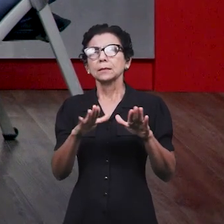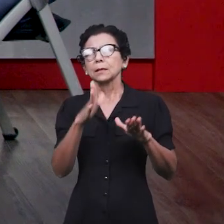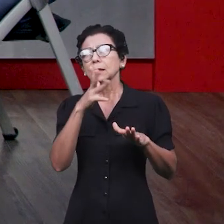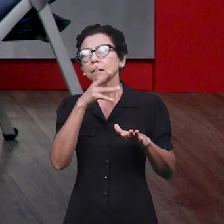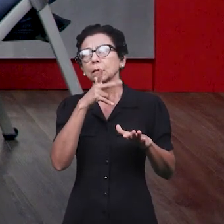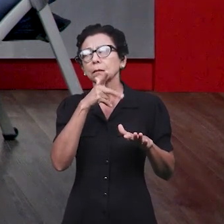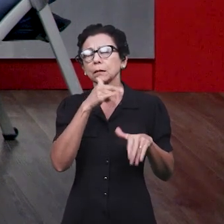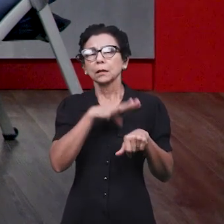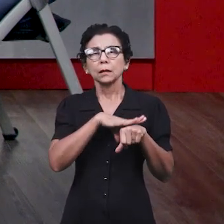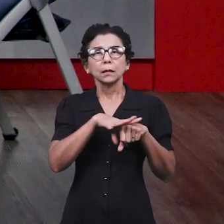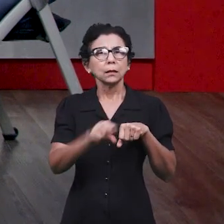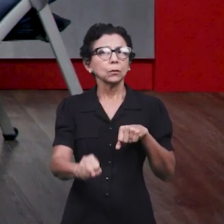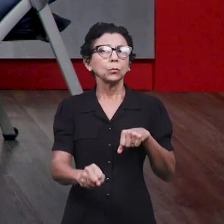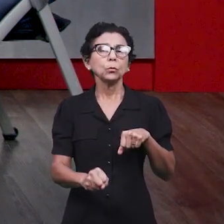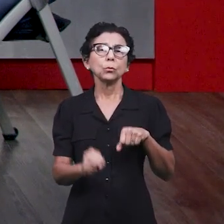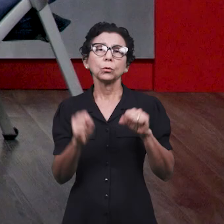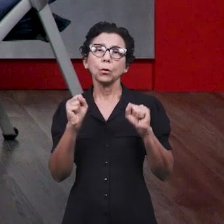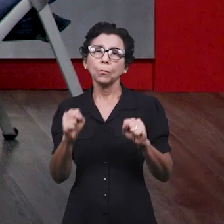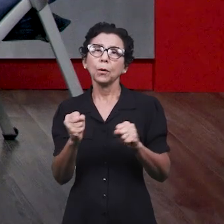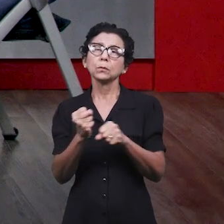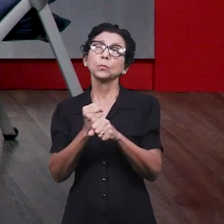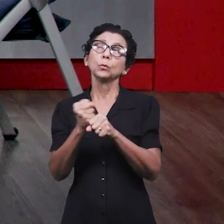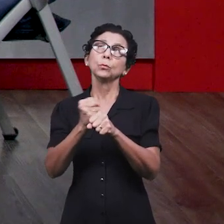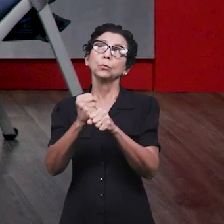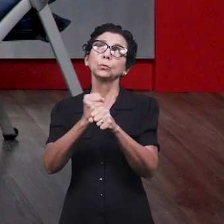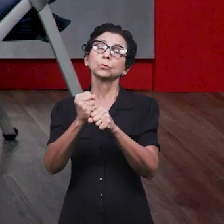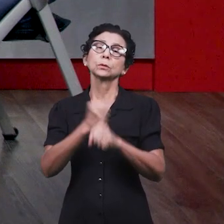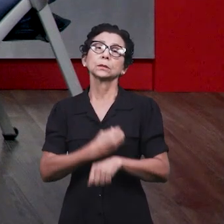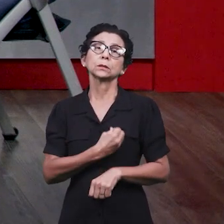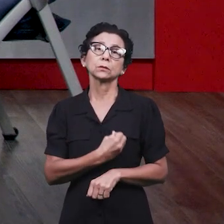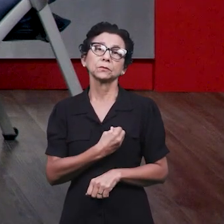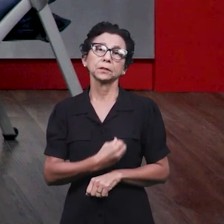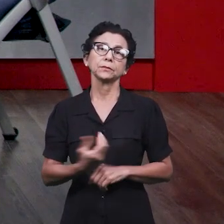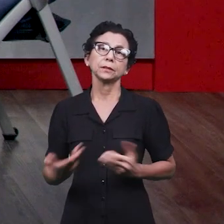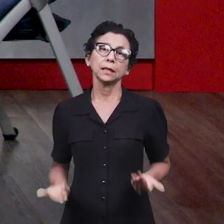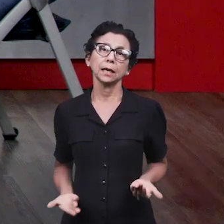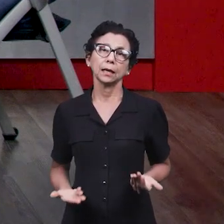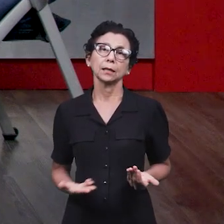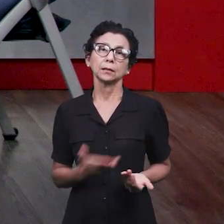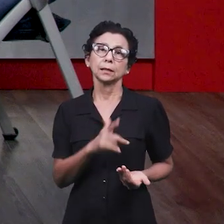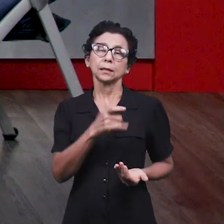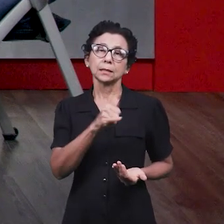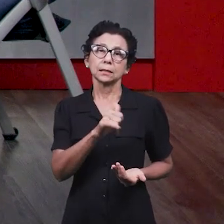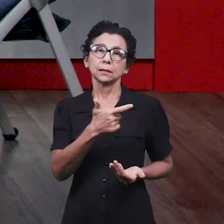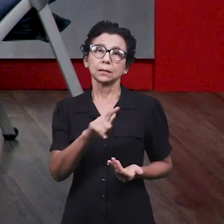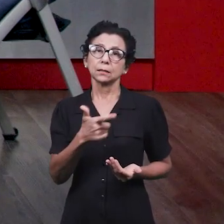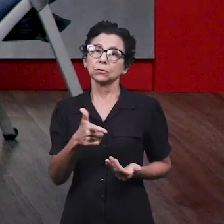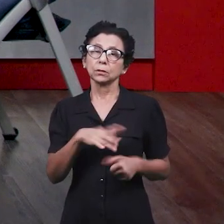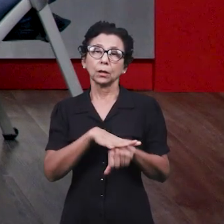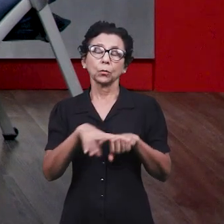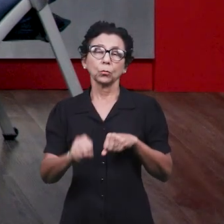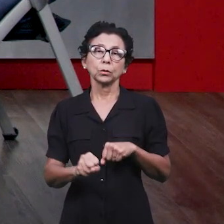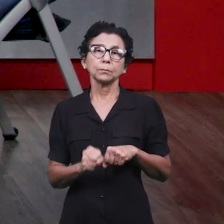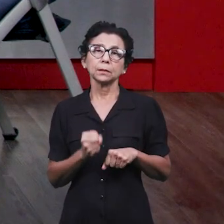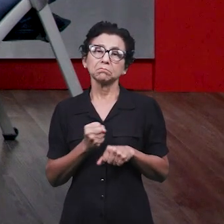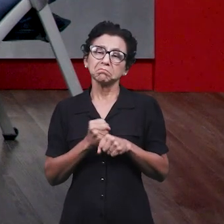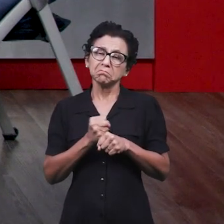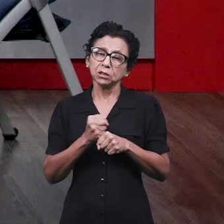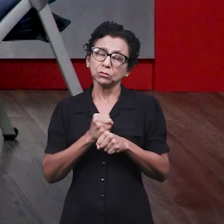mais dignidade. Sim. E pode viver muitos anos, mesmo não havendo a cura. Então, o tratamento, ele precisa ser